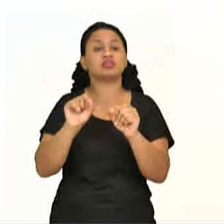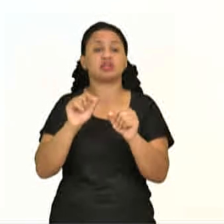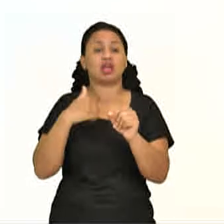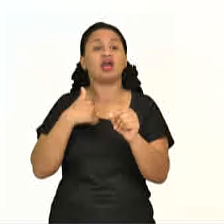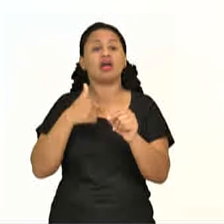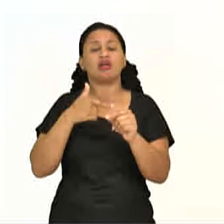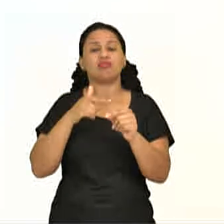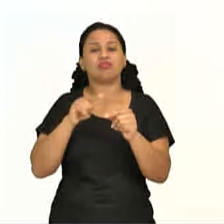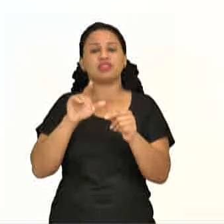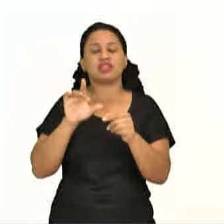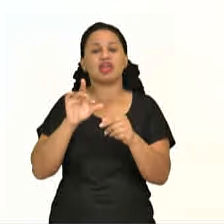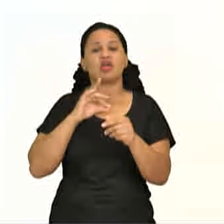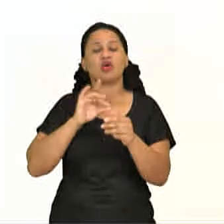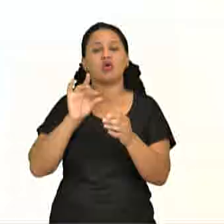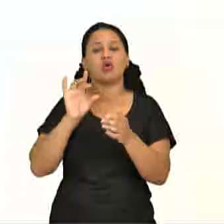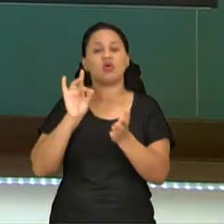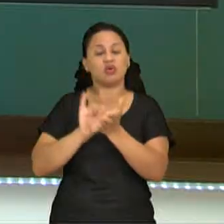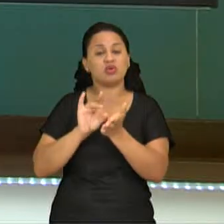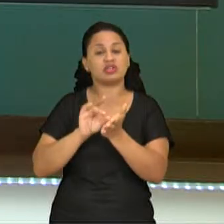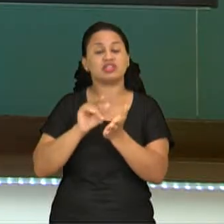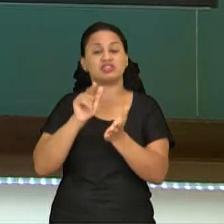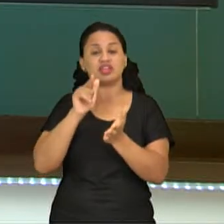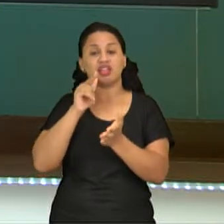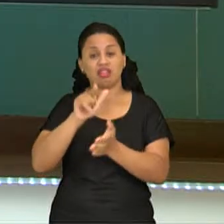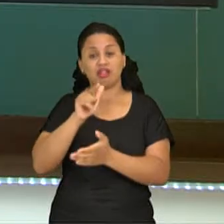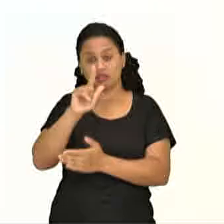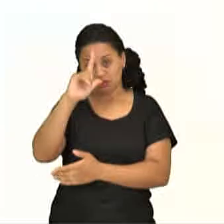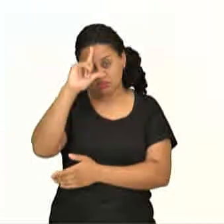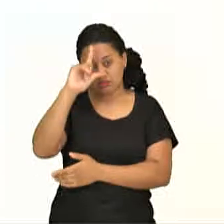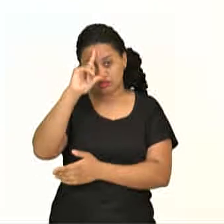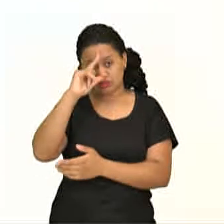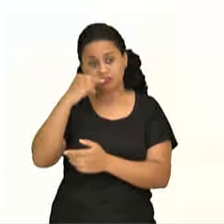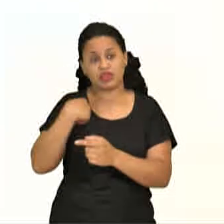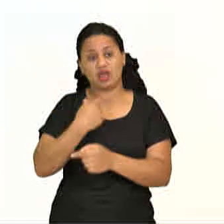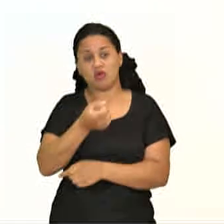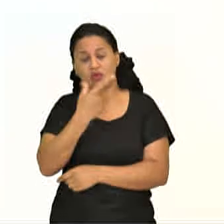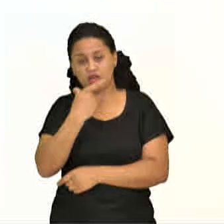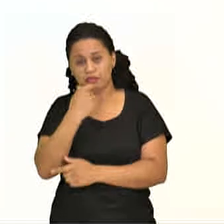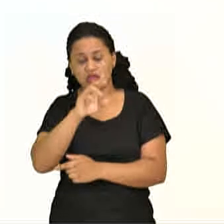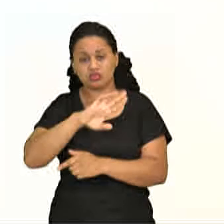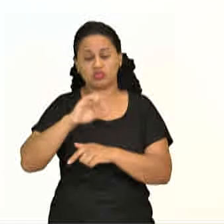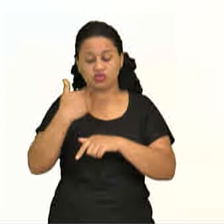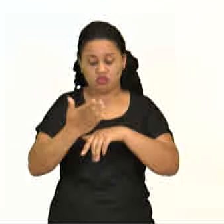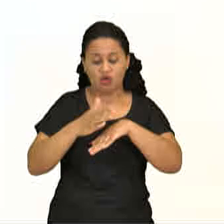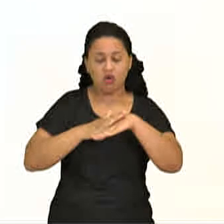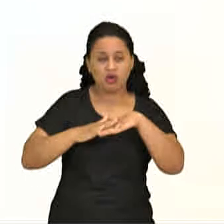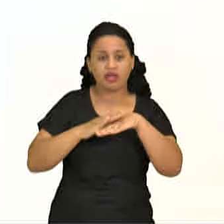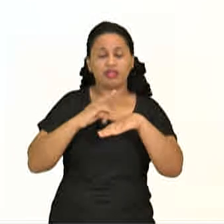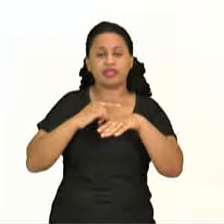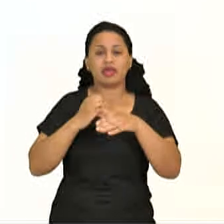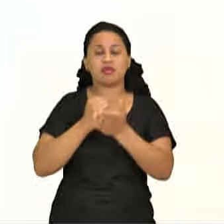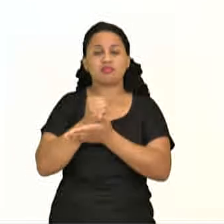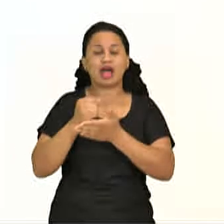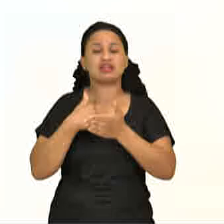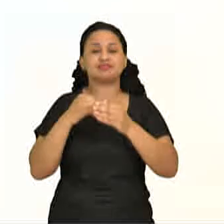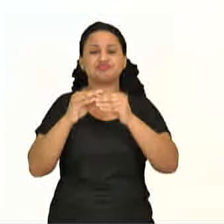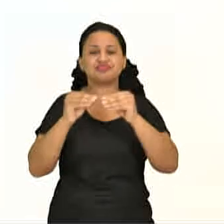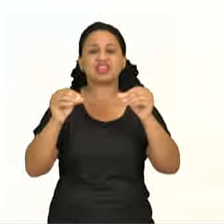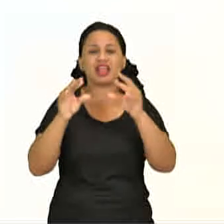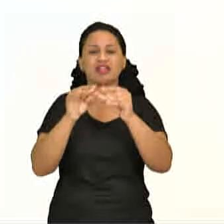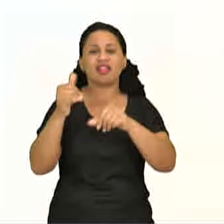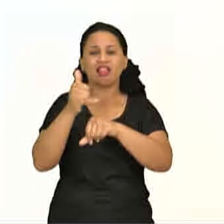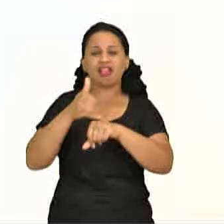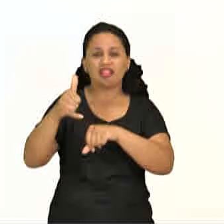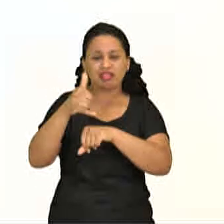unguento é do latim unguentum. Medicamento de uso externo que tem por base uma substância gordurosa ou